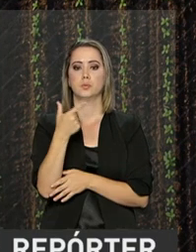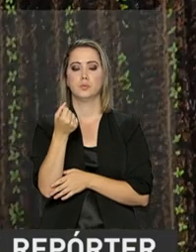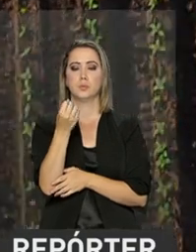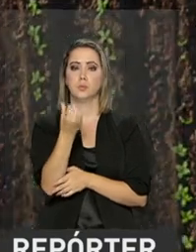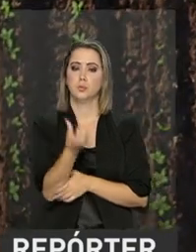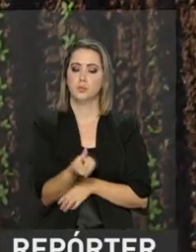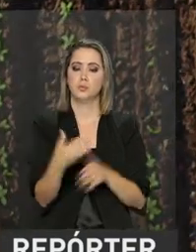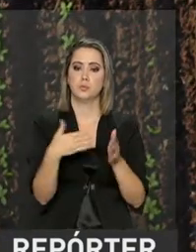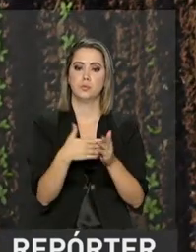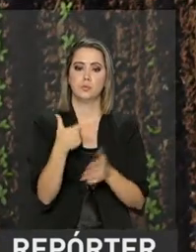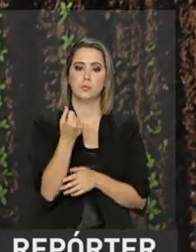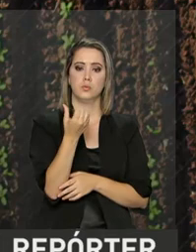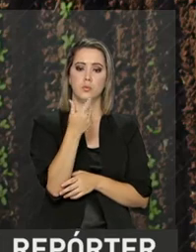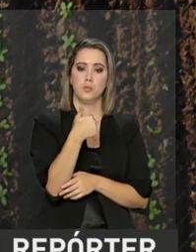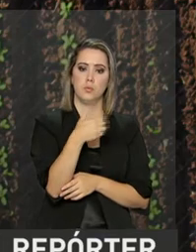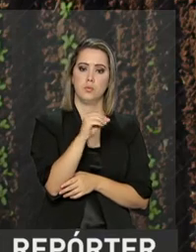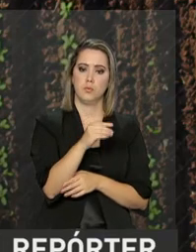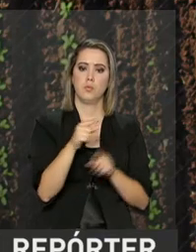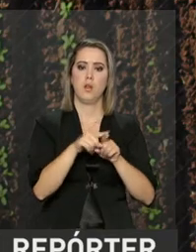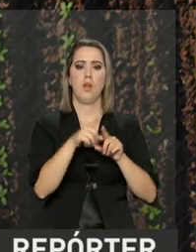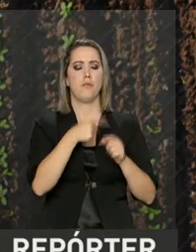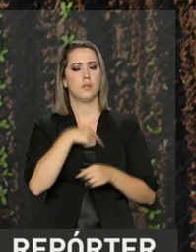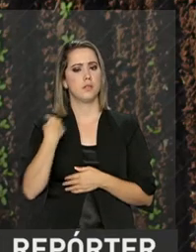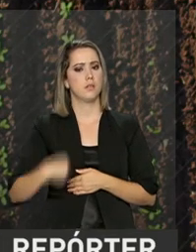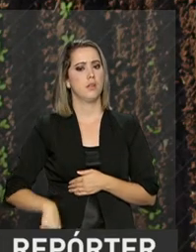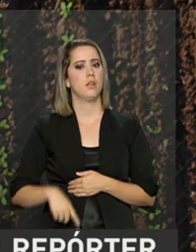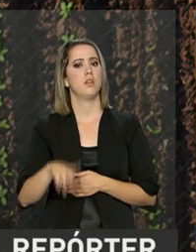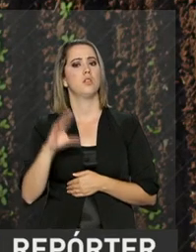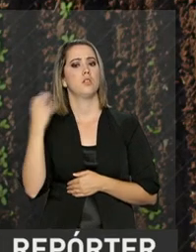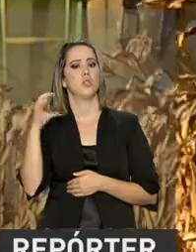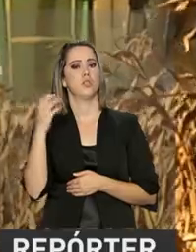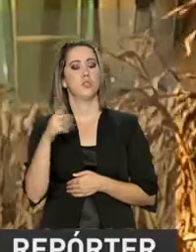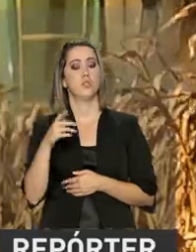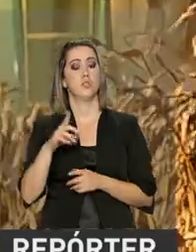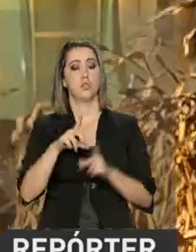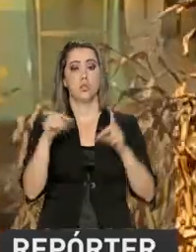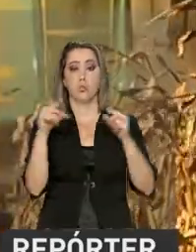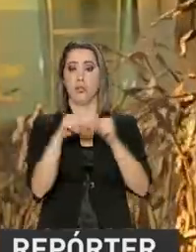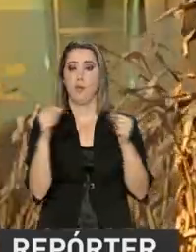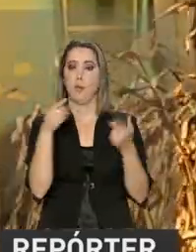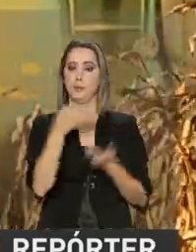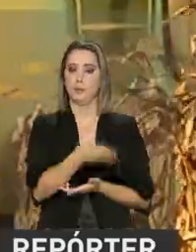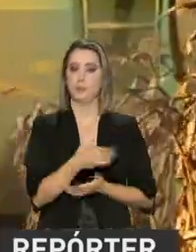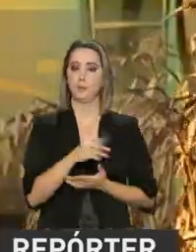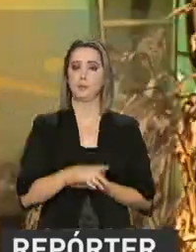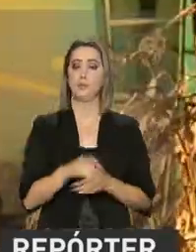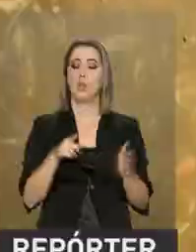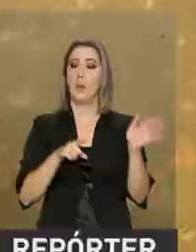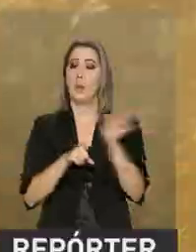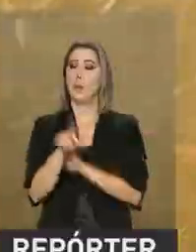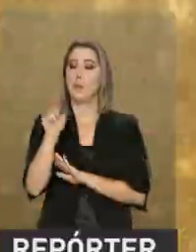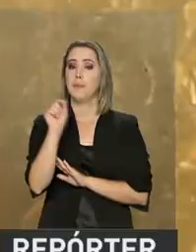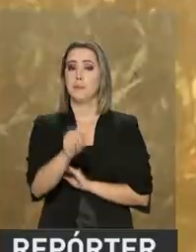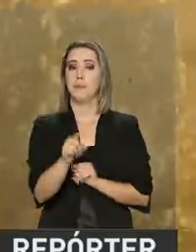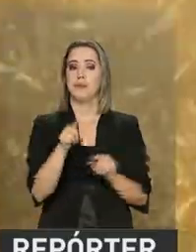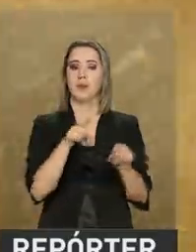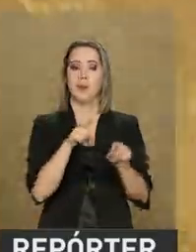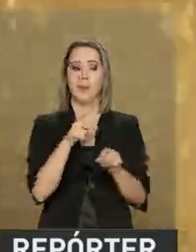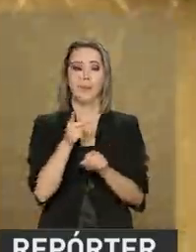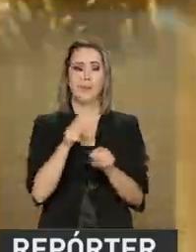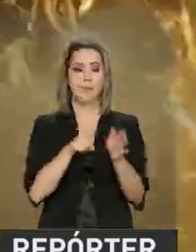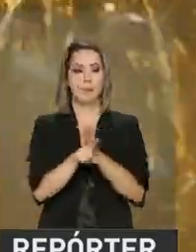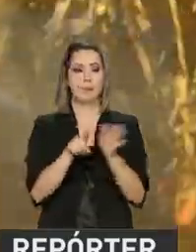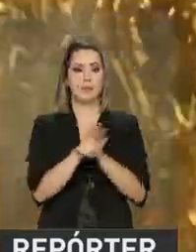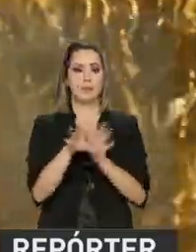2010. Atrás do Brasil estão China, Chile e Japão. Na pesquisa realizada foram considerados todos os